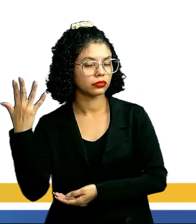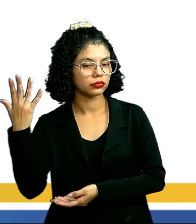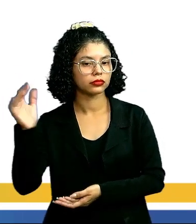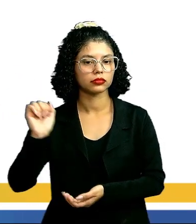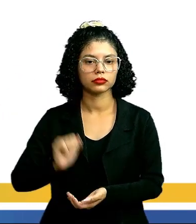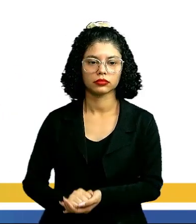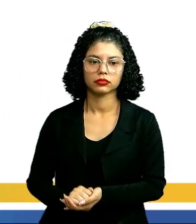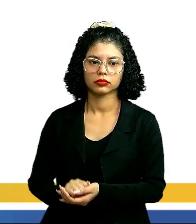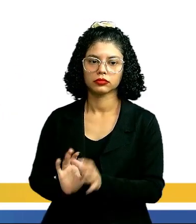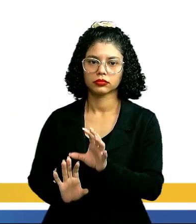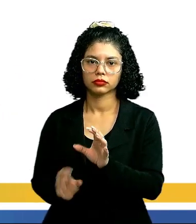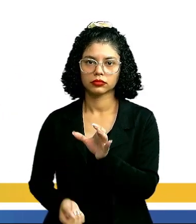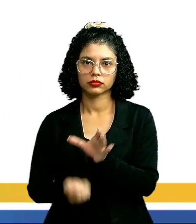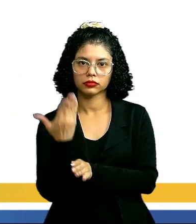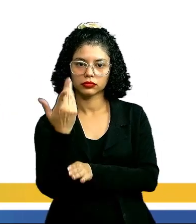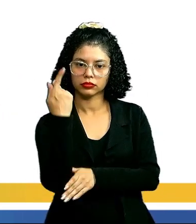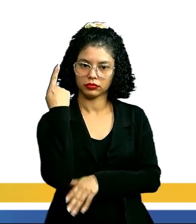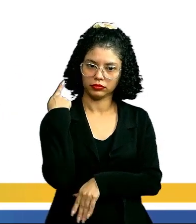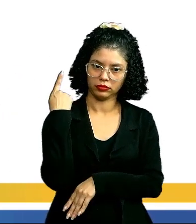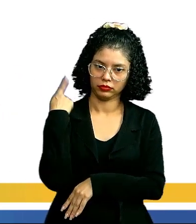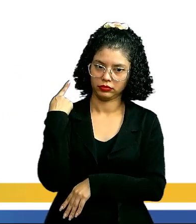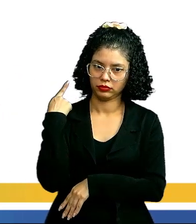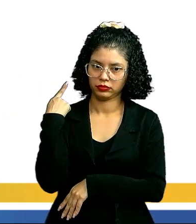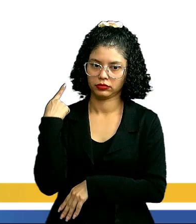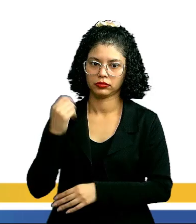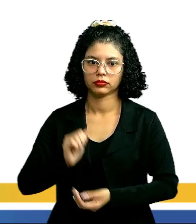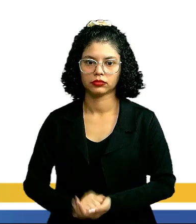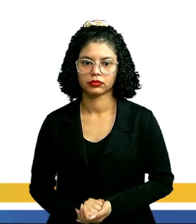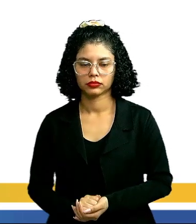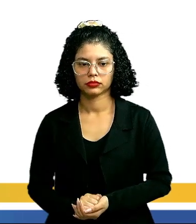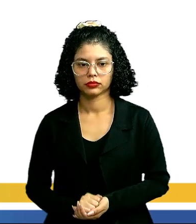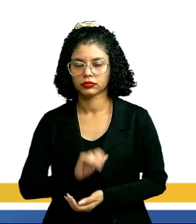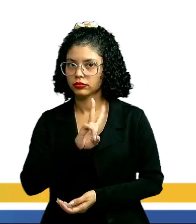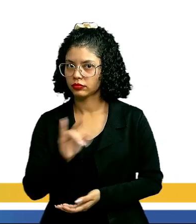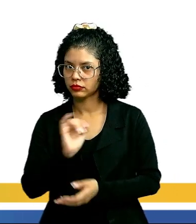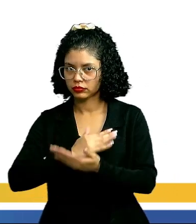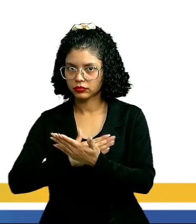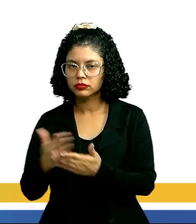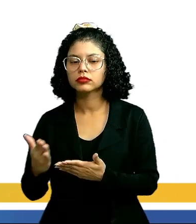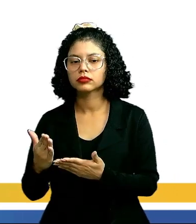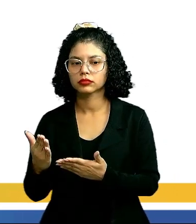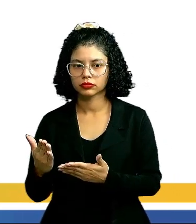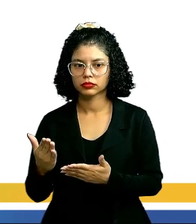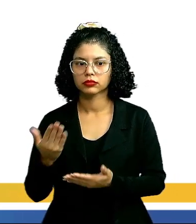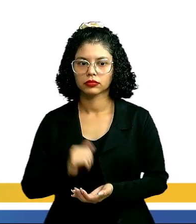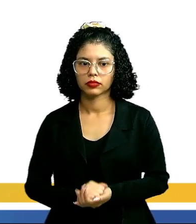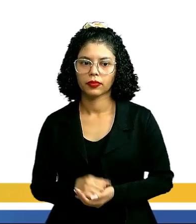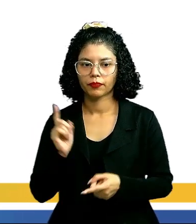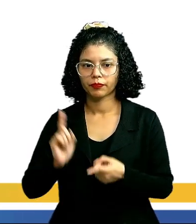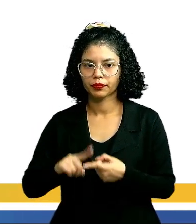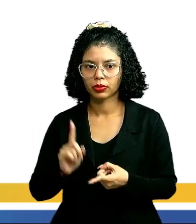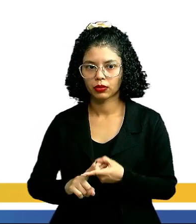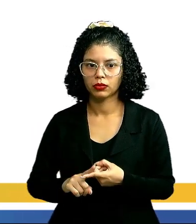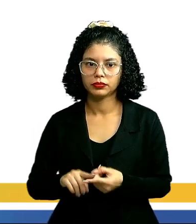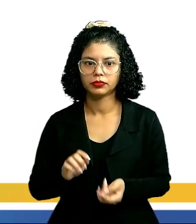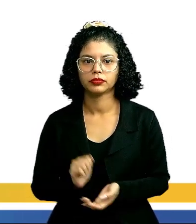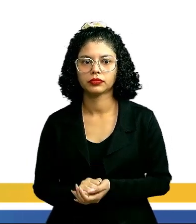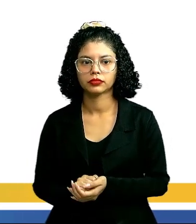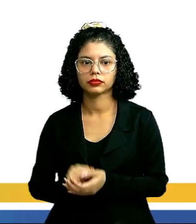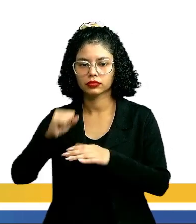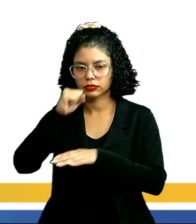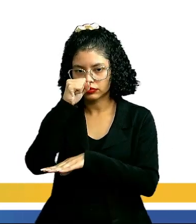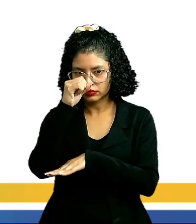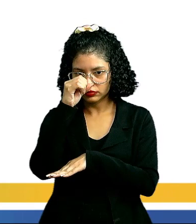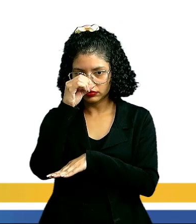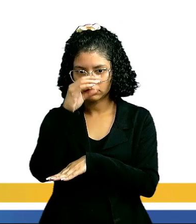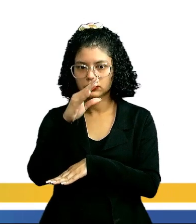acontece a formação do pulmão. O pulmão não vai começar a funcionar aí, porque o embrião